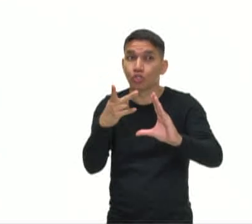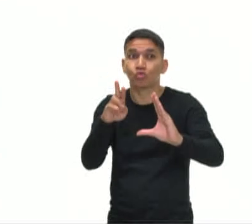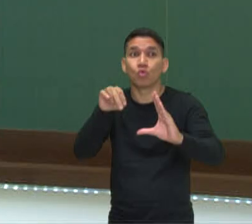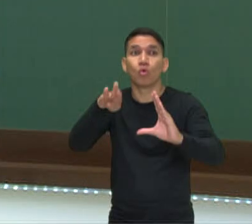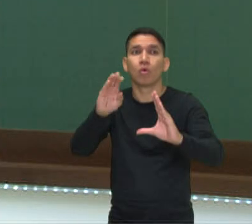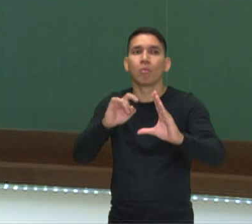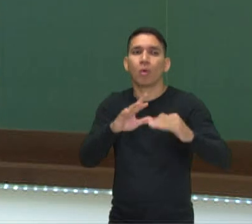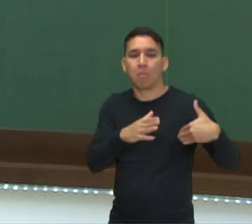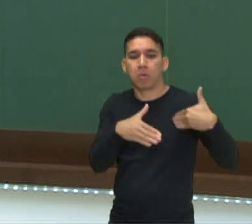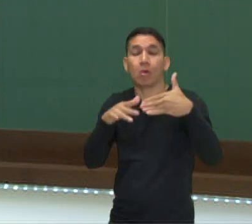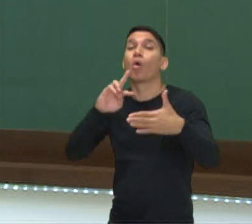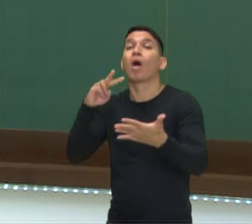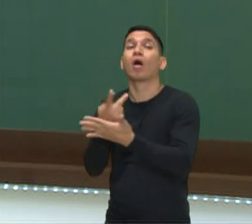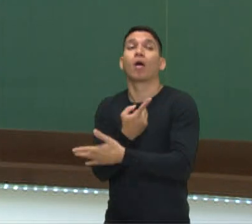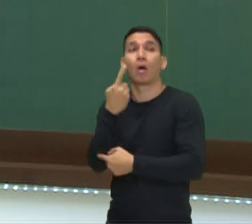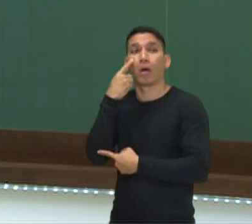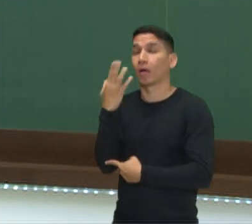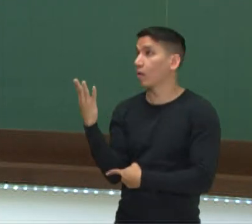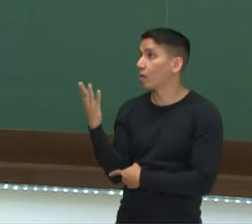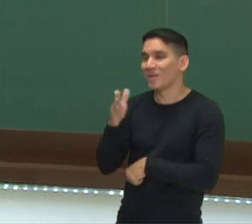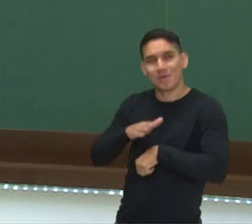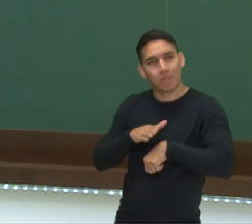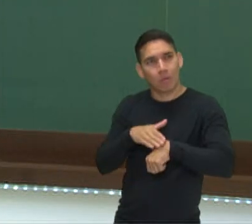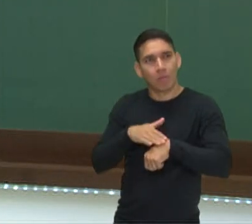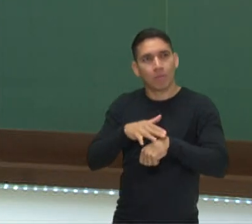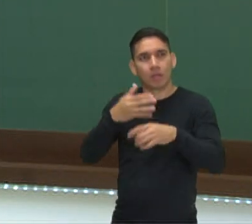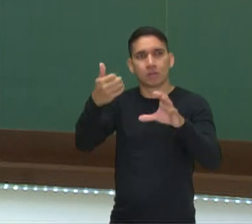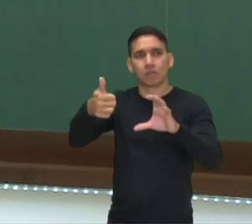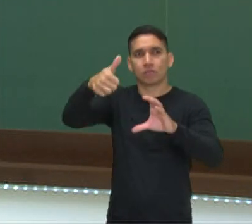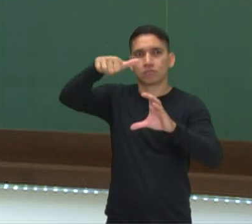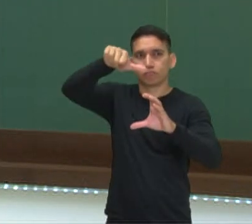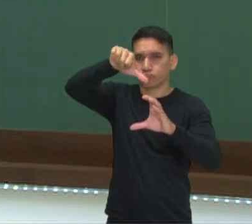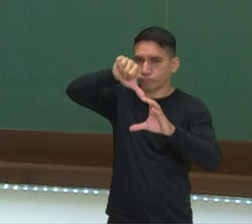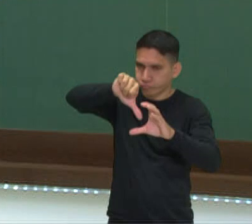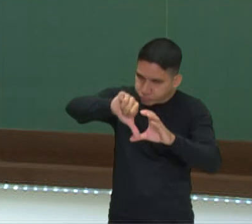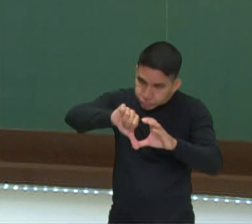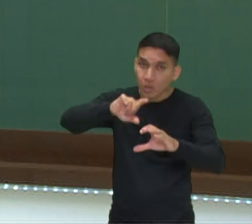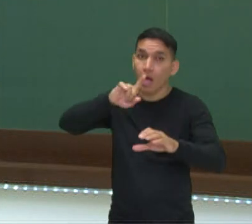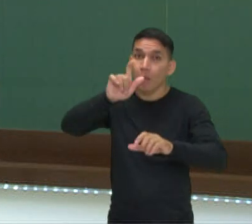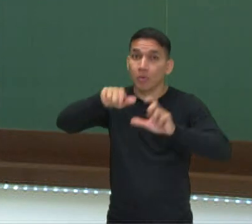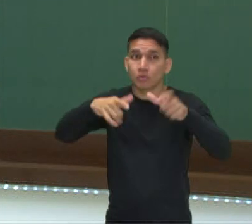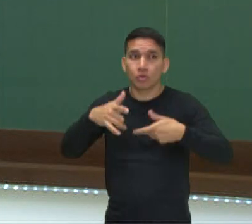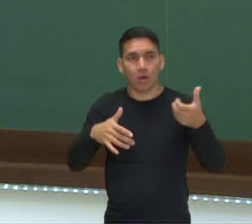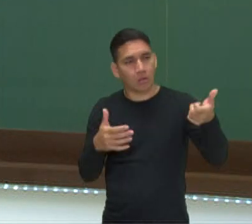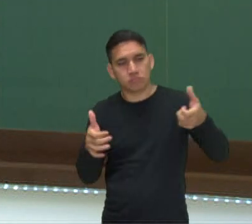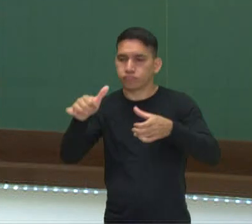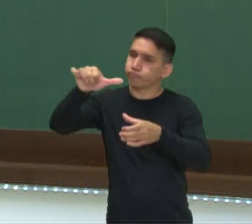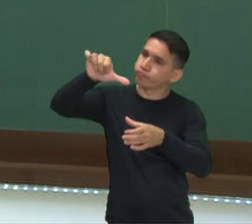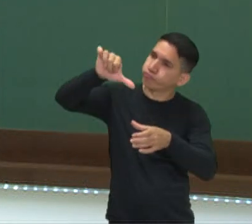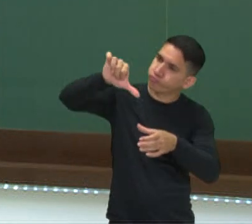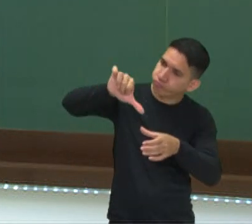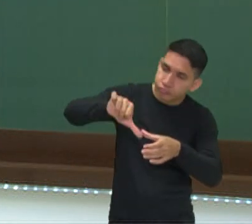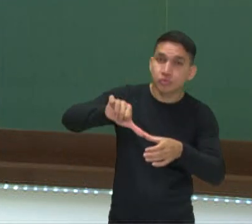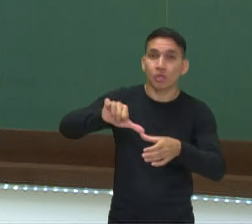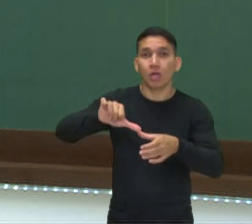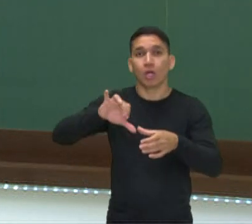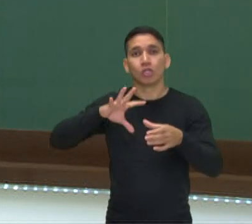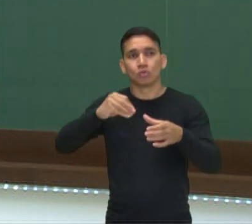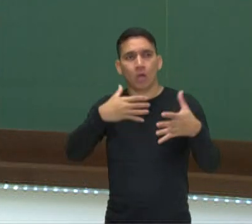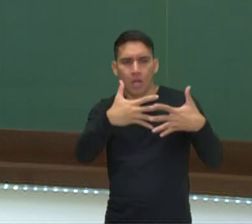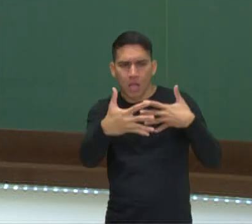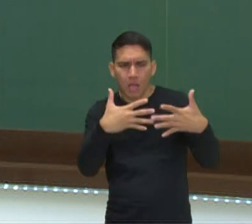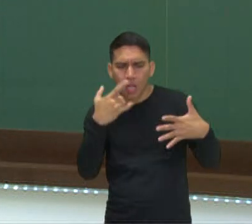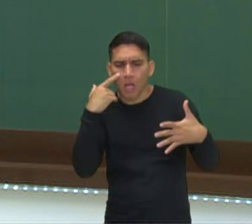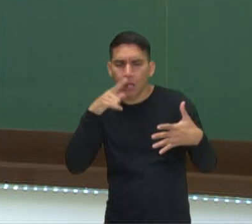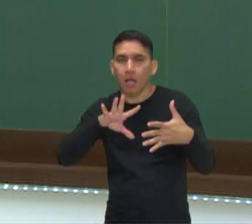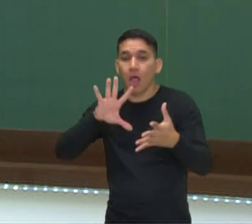tem a sequência da formação. No momento que a pessoa que verte o líquido, ambos transparentes aqui, quando